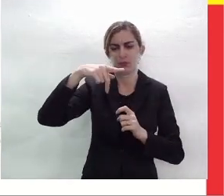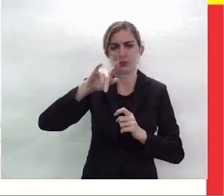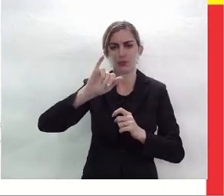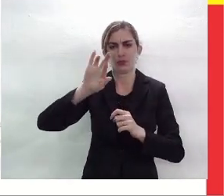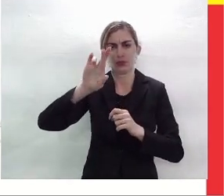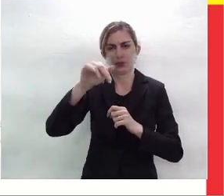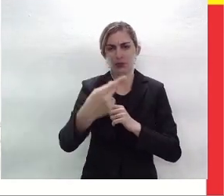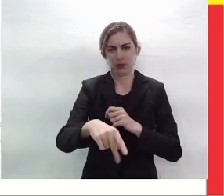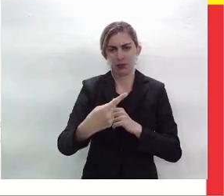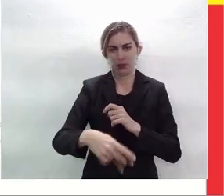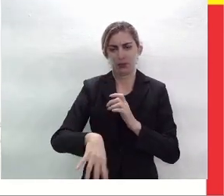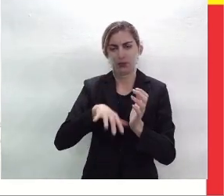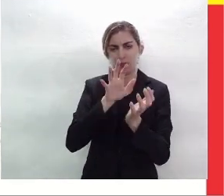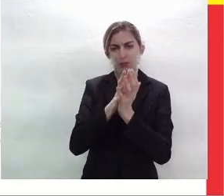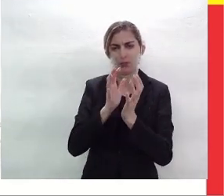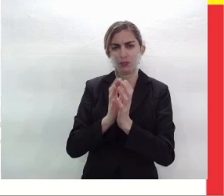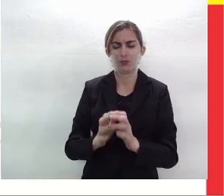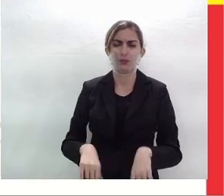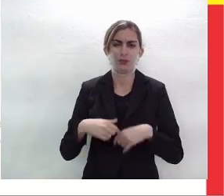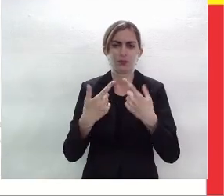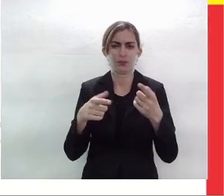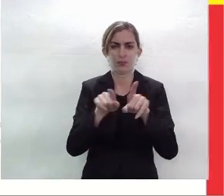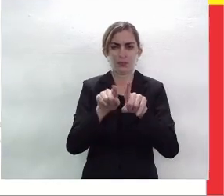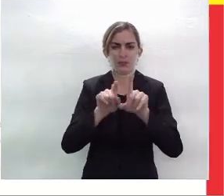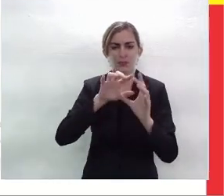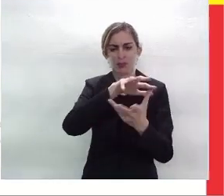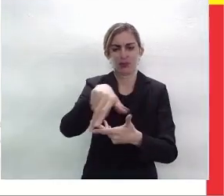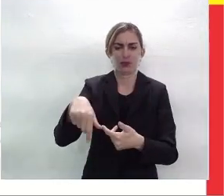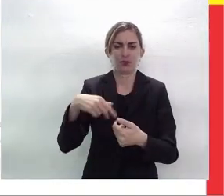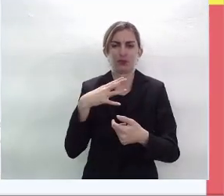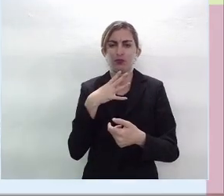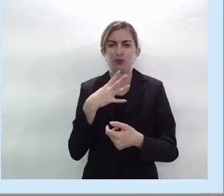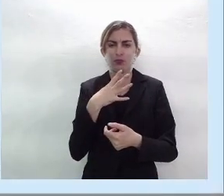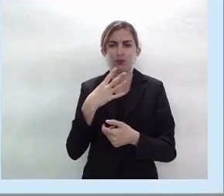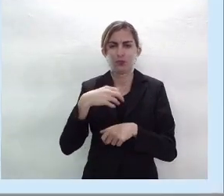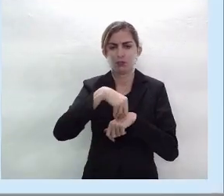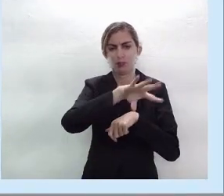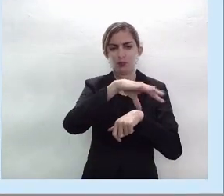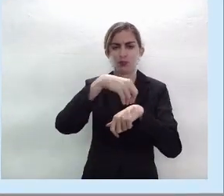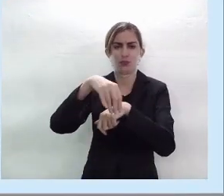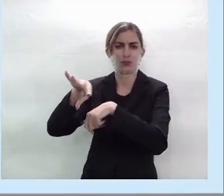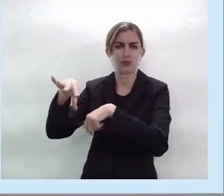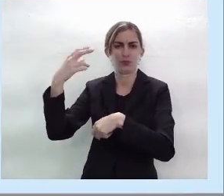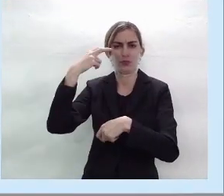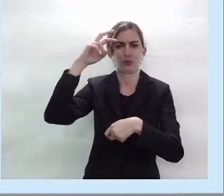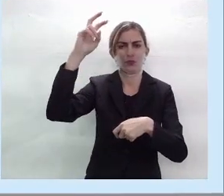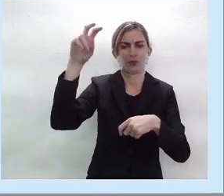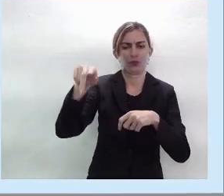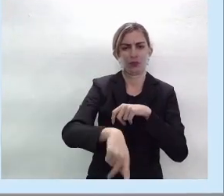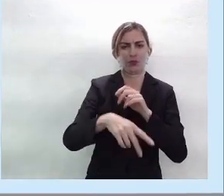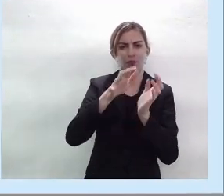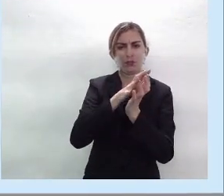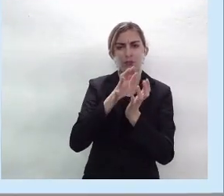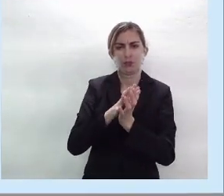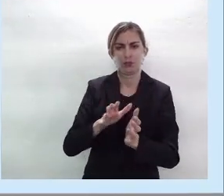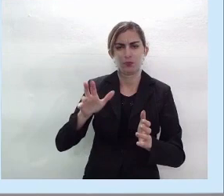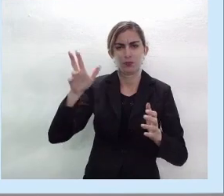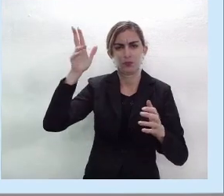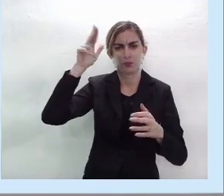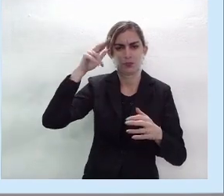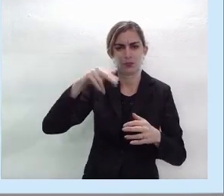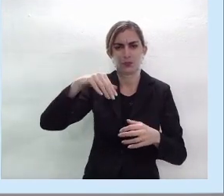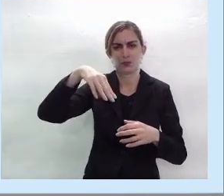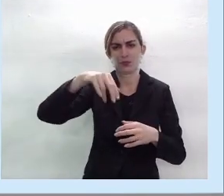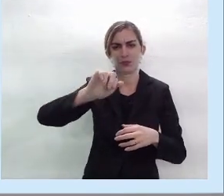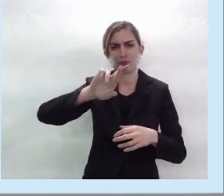da capoeira de Pernambuco, mas além disso ele é mundialmente conhecido por levar a cultura pernambucana do